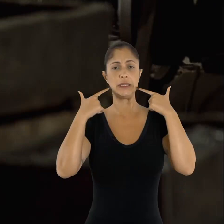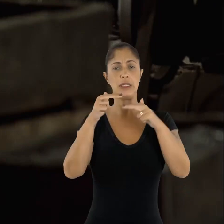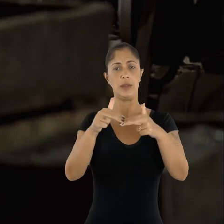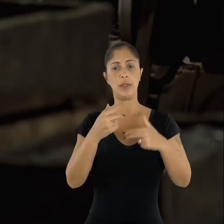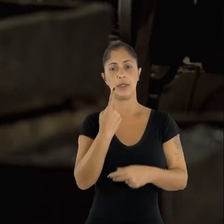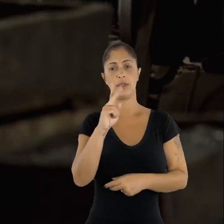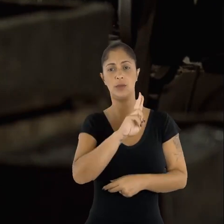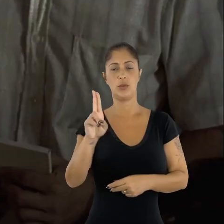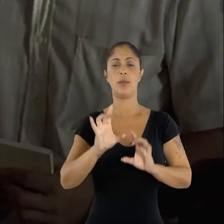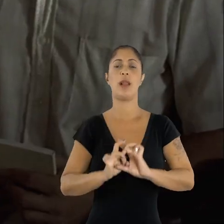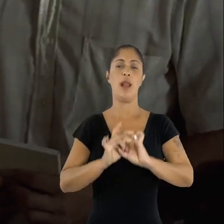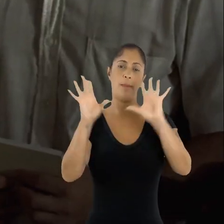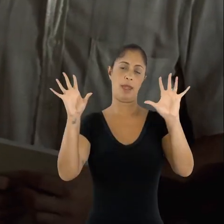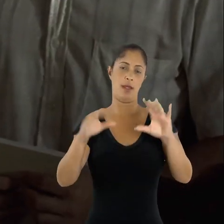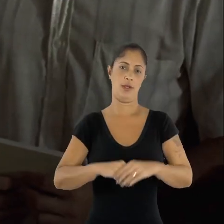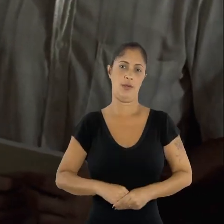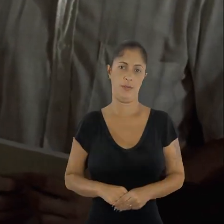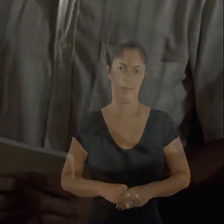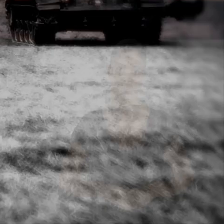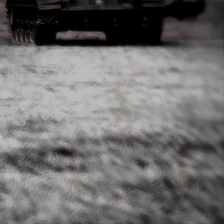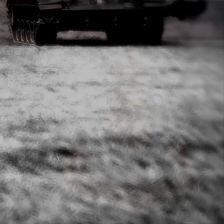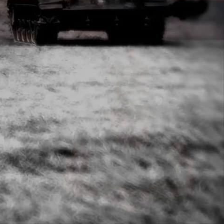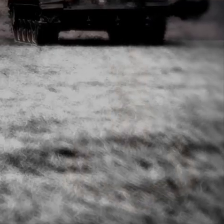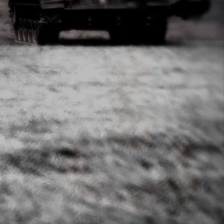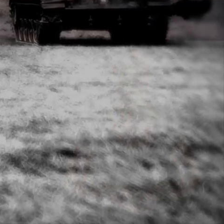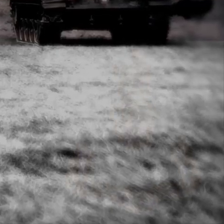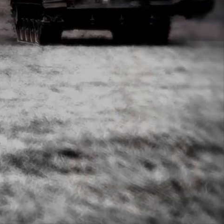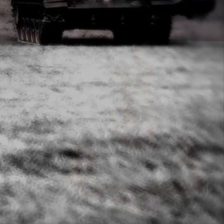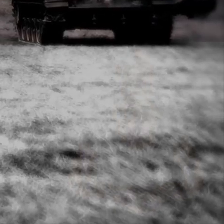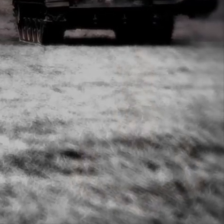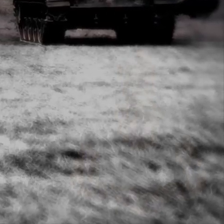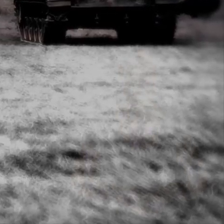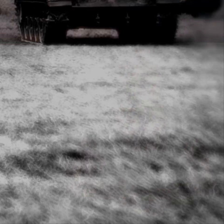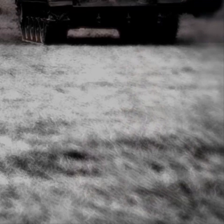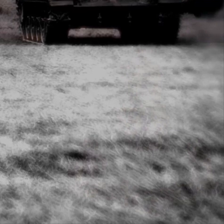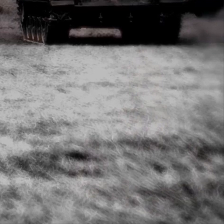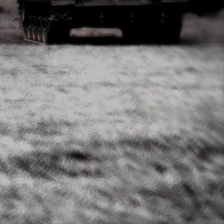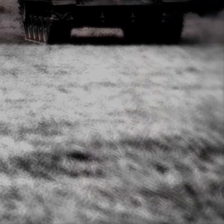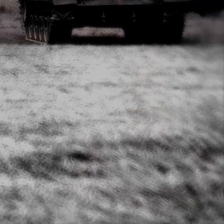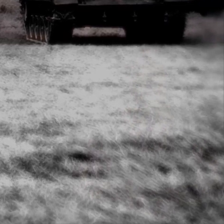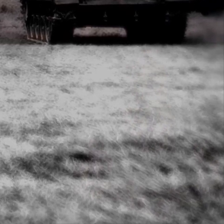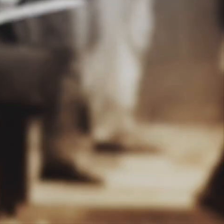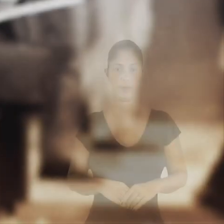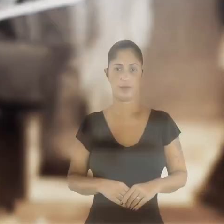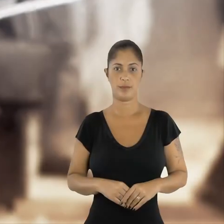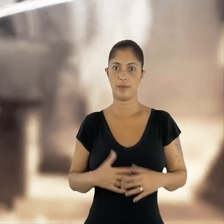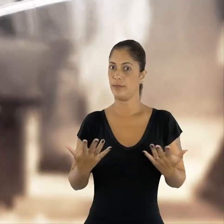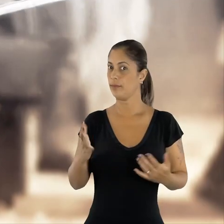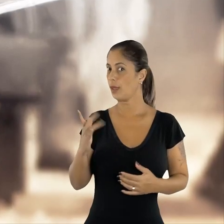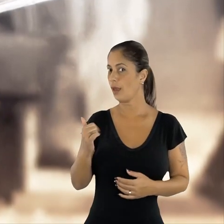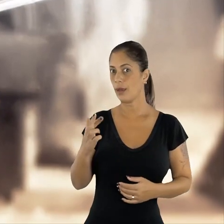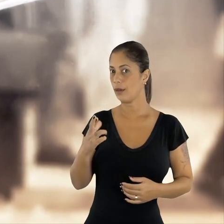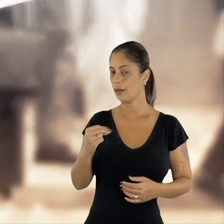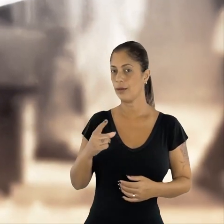sorrindo a murmurar teu nome. Liberdade. Foto antiga do Congresso Nacional. À frente dele, tanques de guerra. Claro